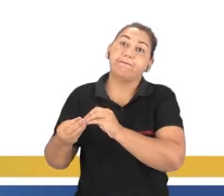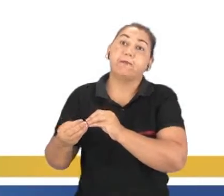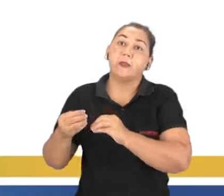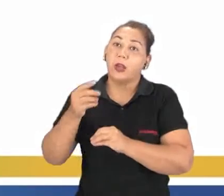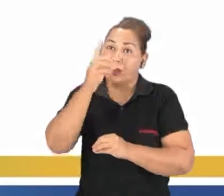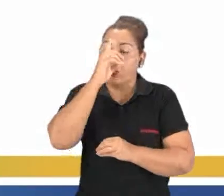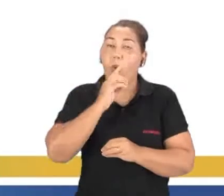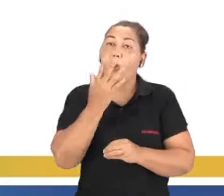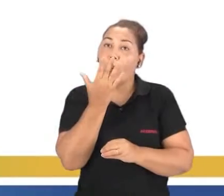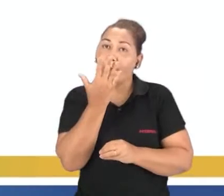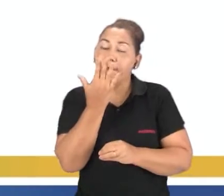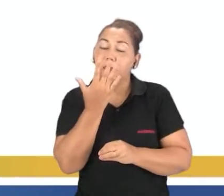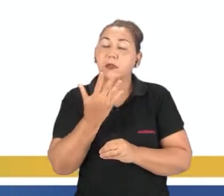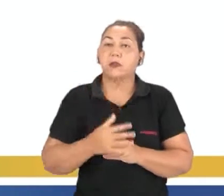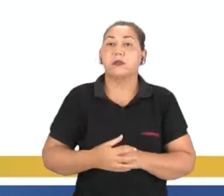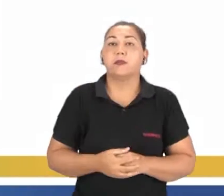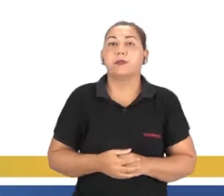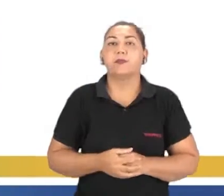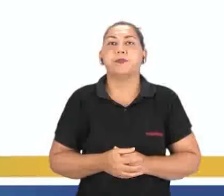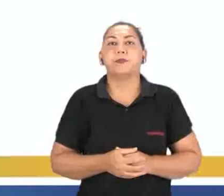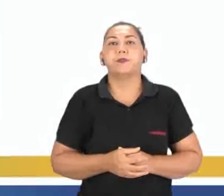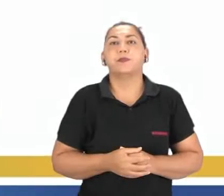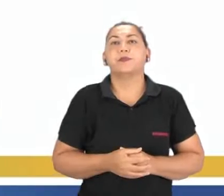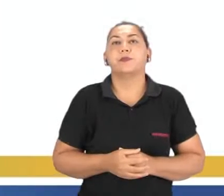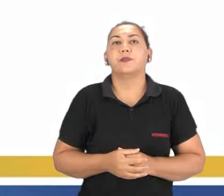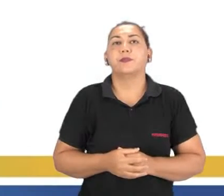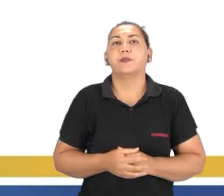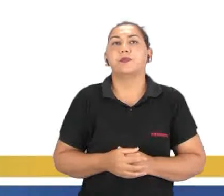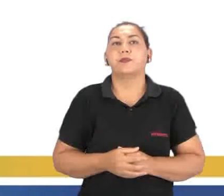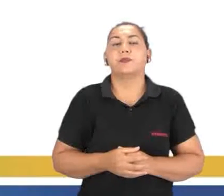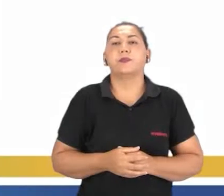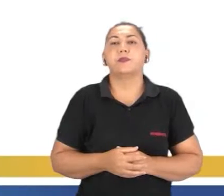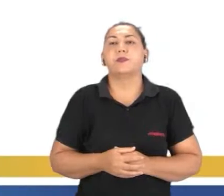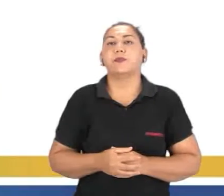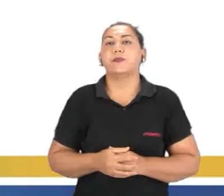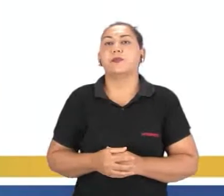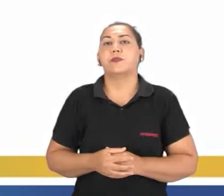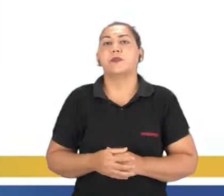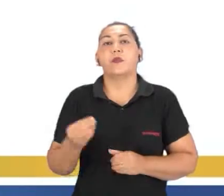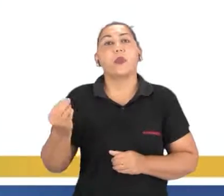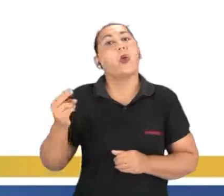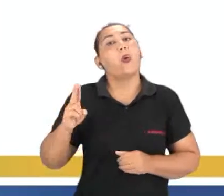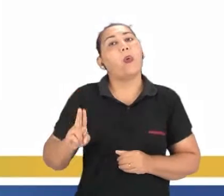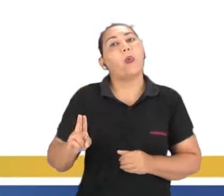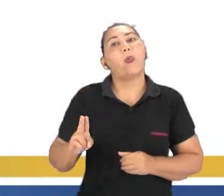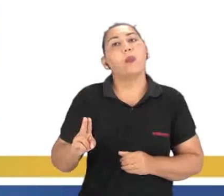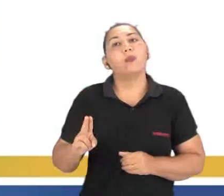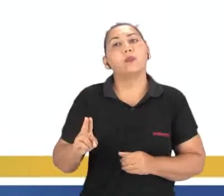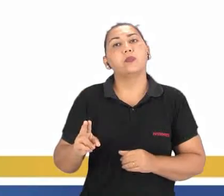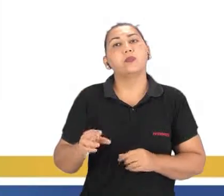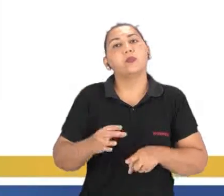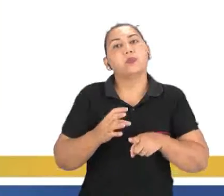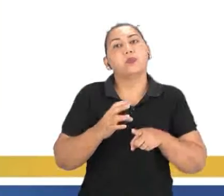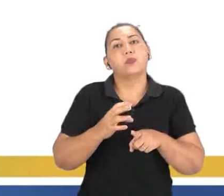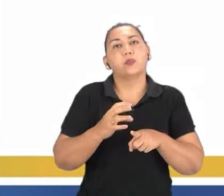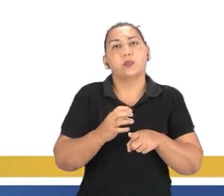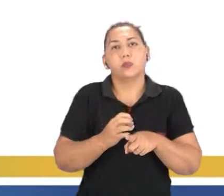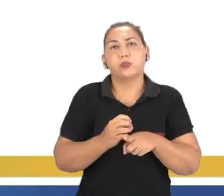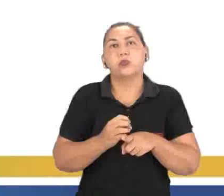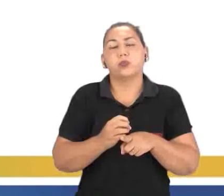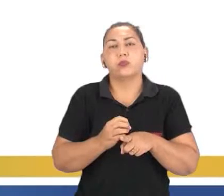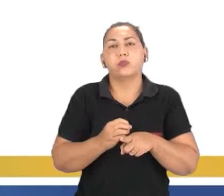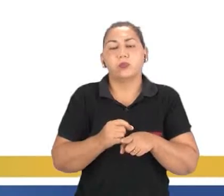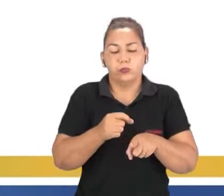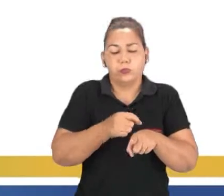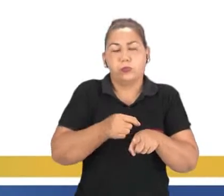uma coloração amarela. E aqui vai ter uma homozigose recessiva, então vai ter uma textura rugosa. Então, essa